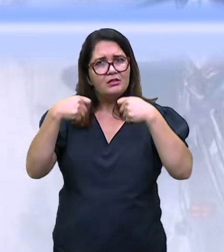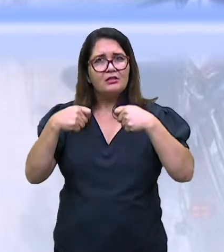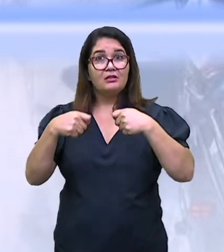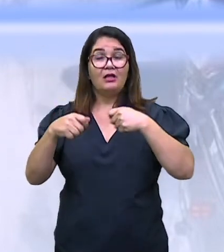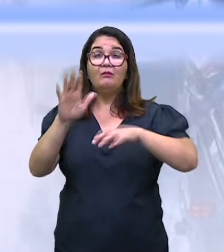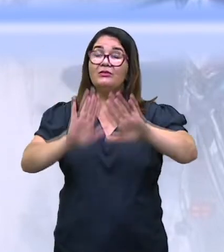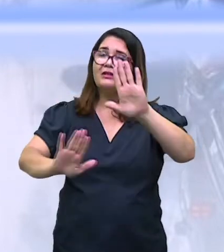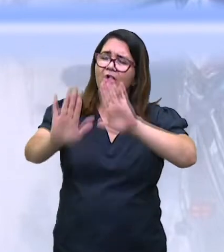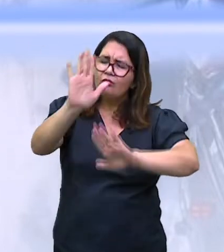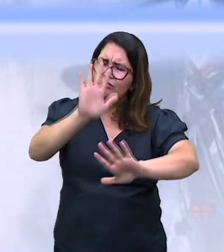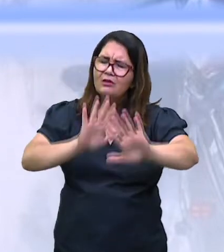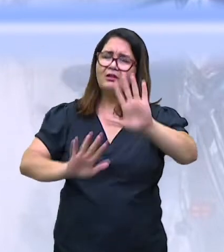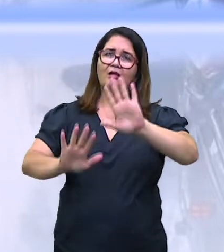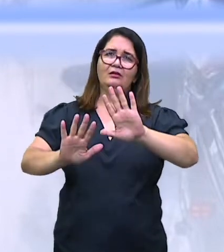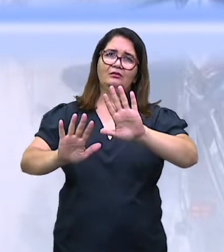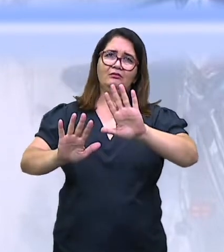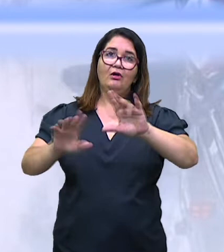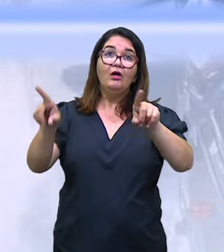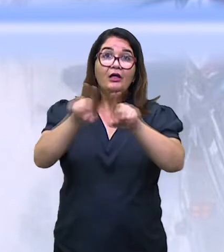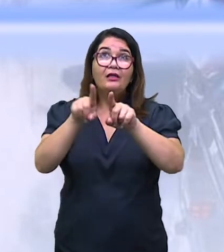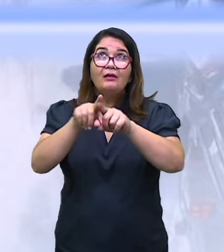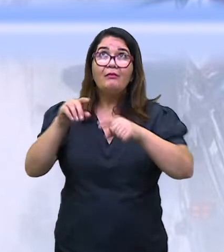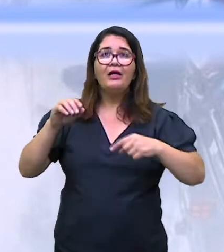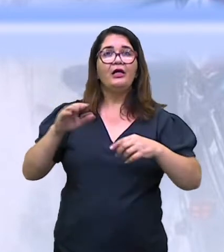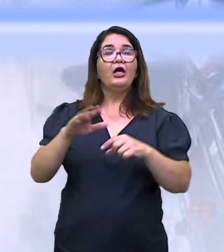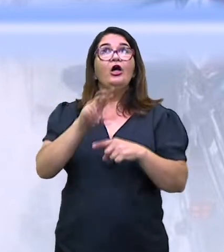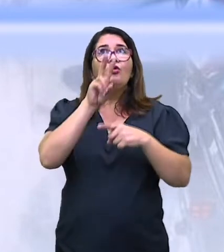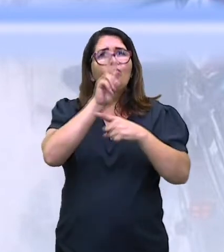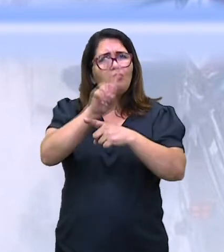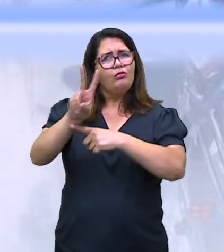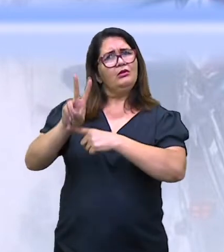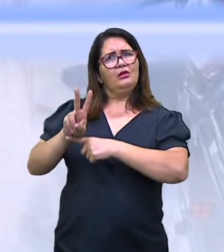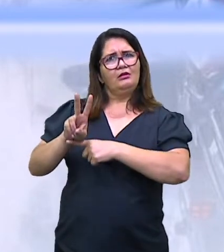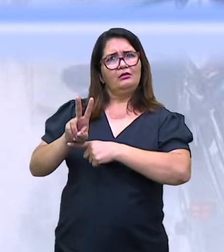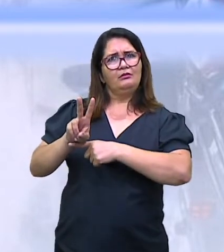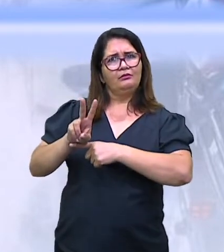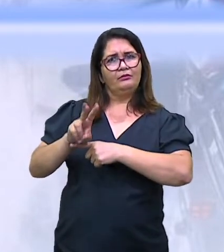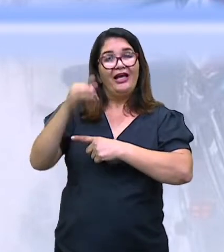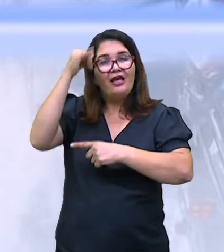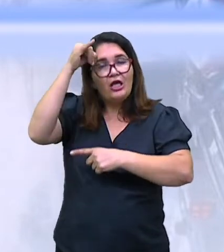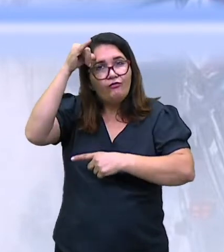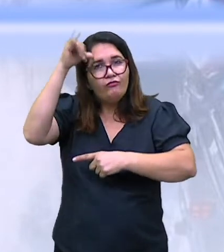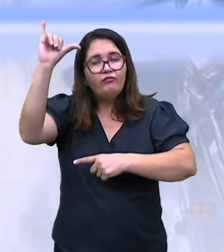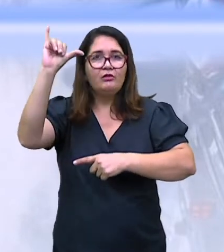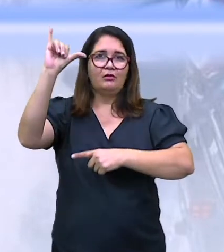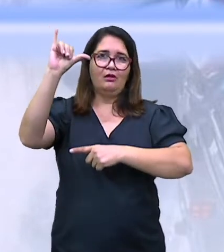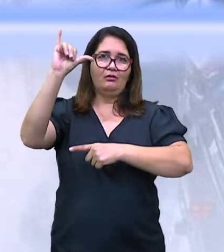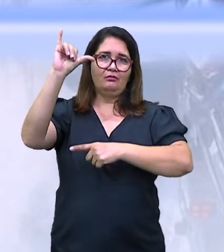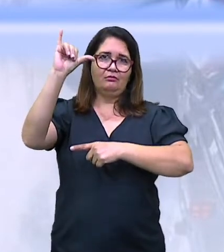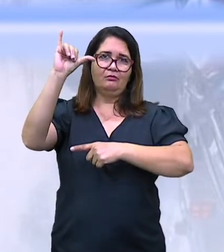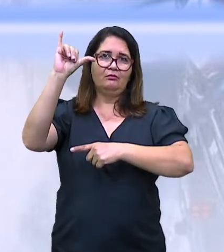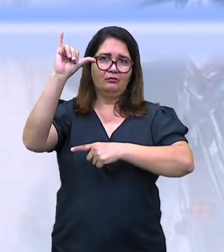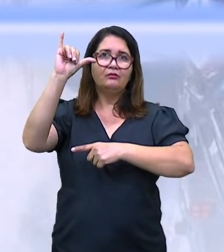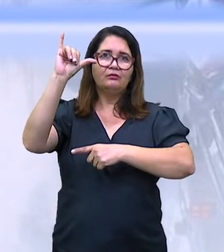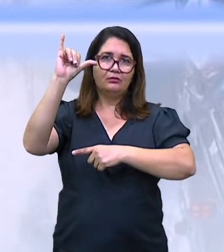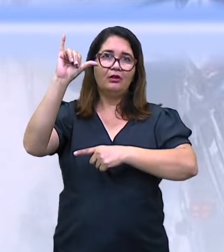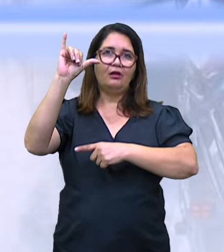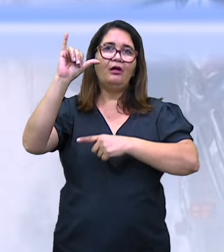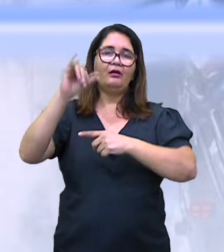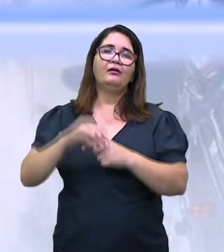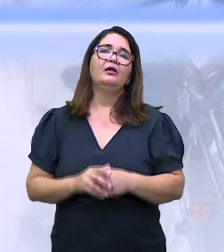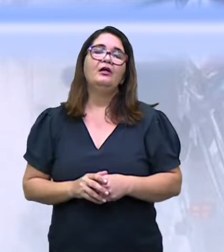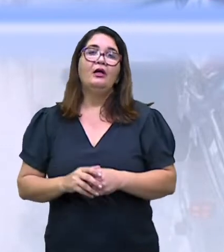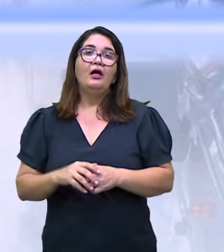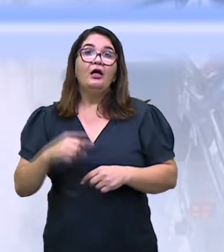né, a gente pode até mesmo observar mudanças, não é mesmo? E nós já